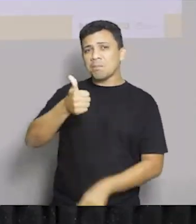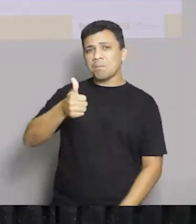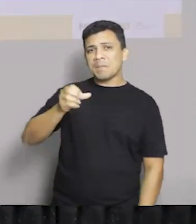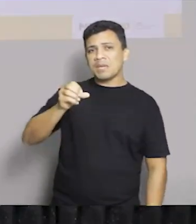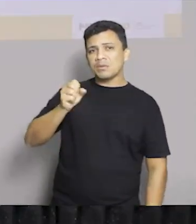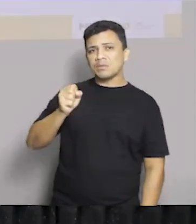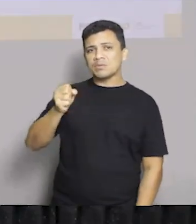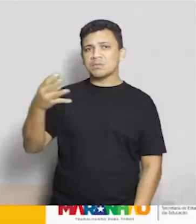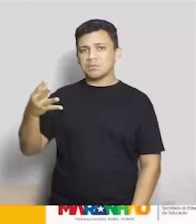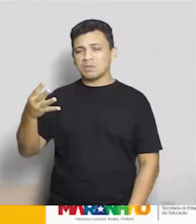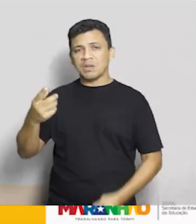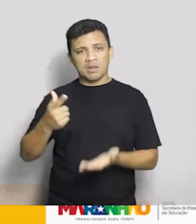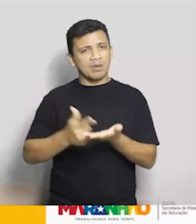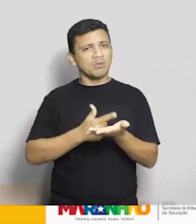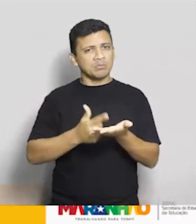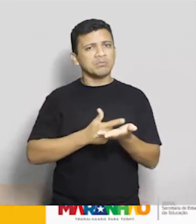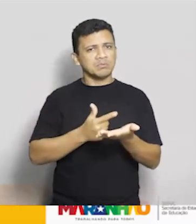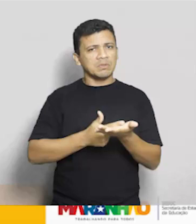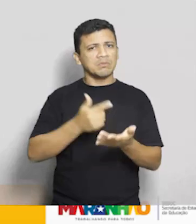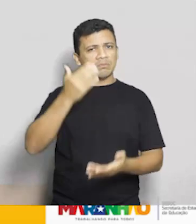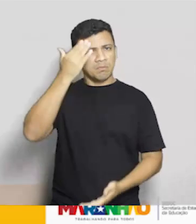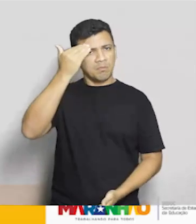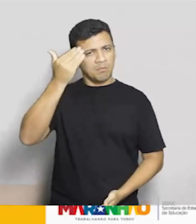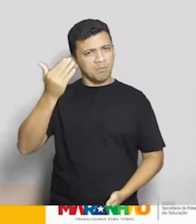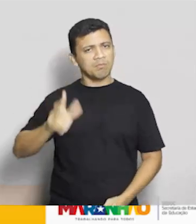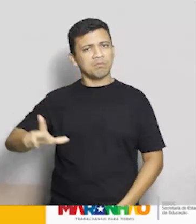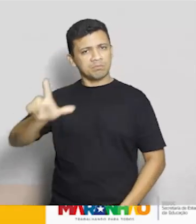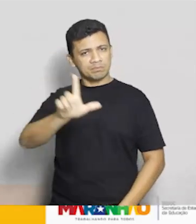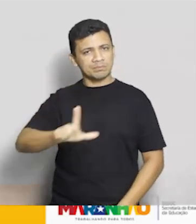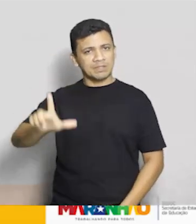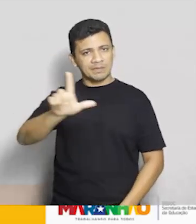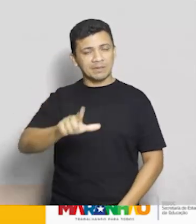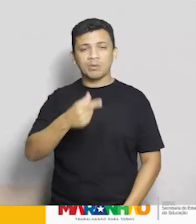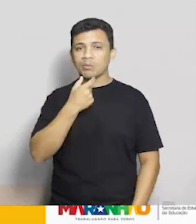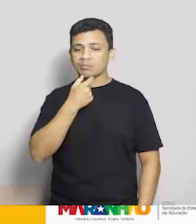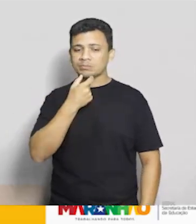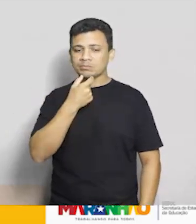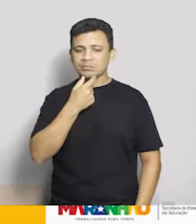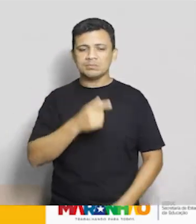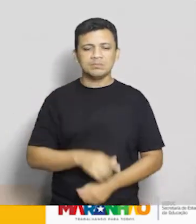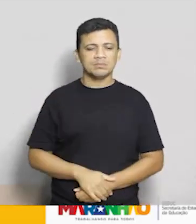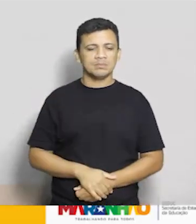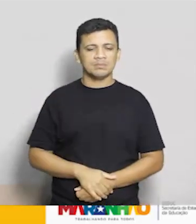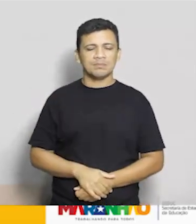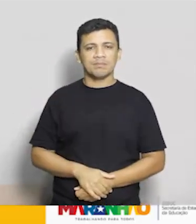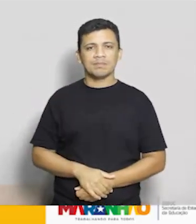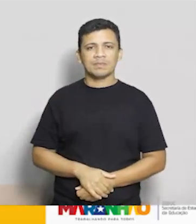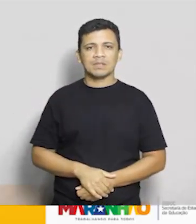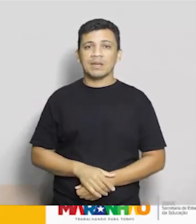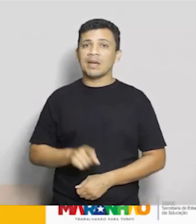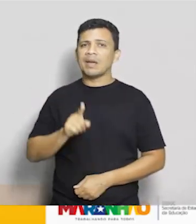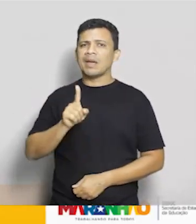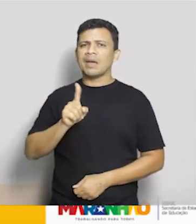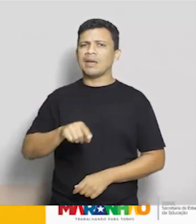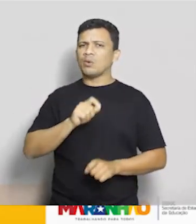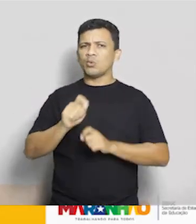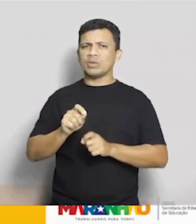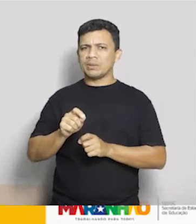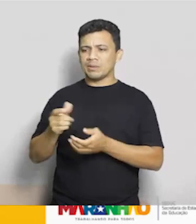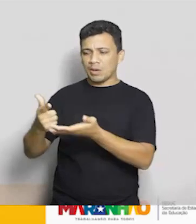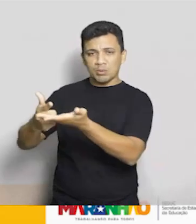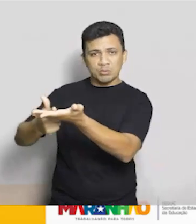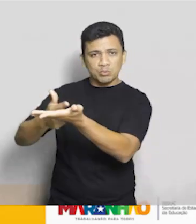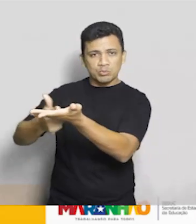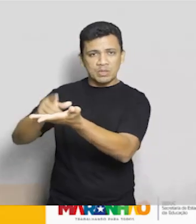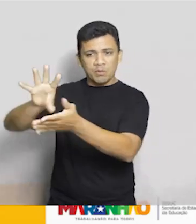muito conhecido da literatura e de língua inglesa aqui exurt quer dizer é um fragmento que você